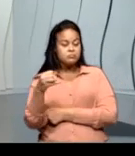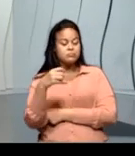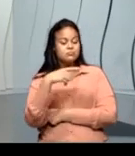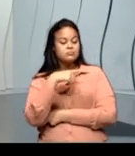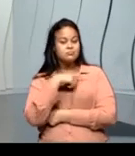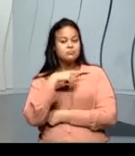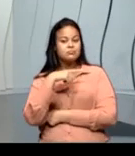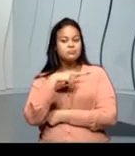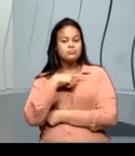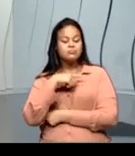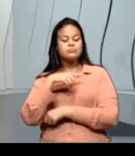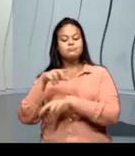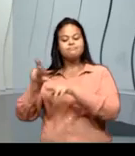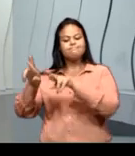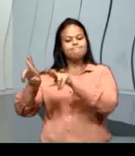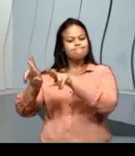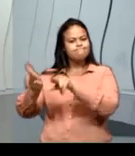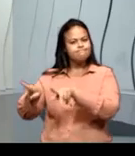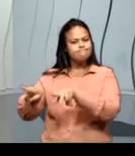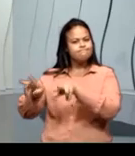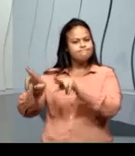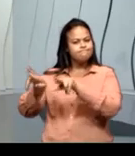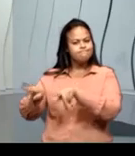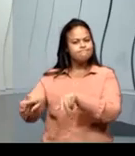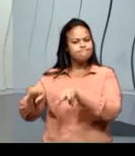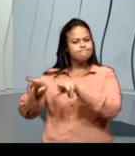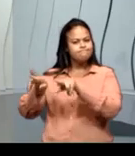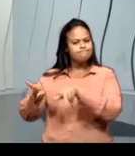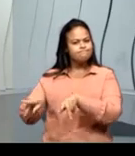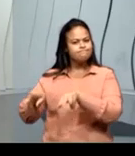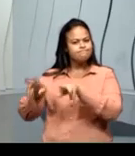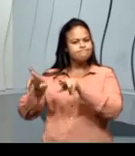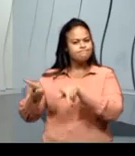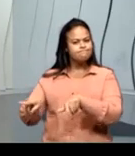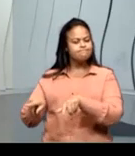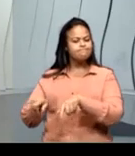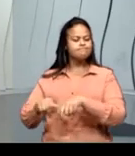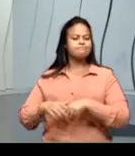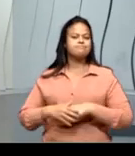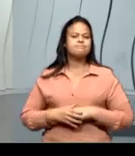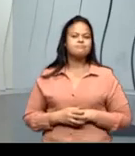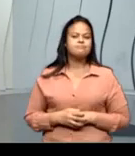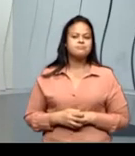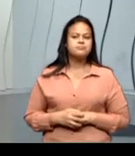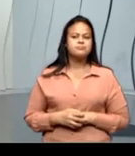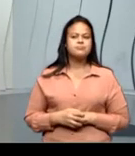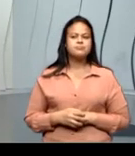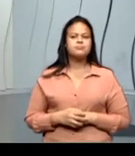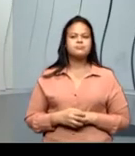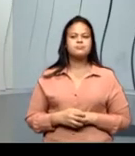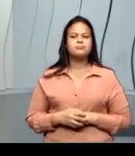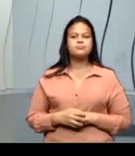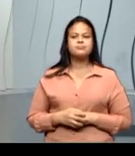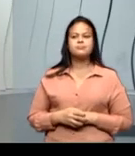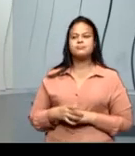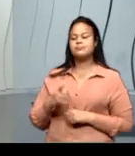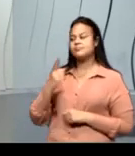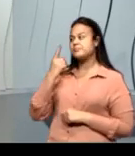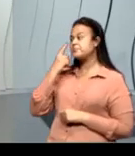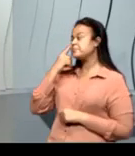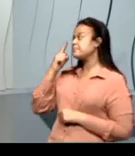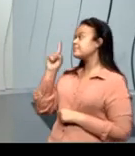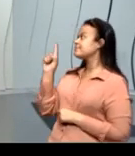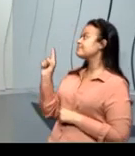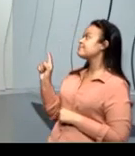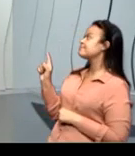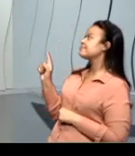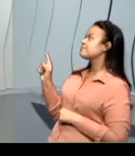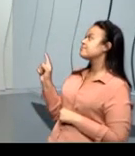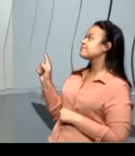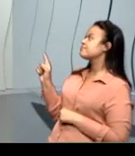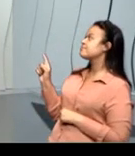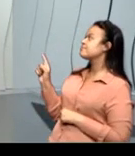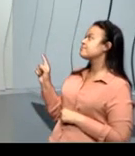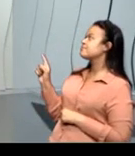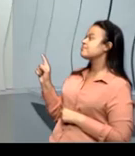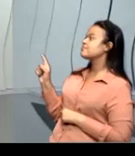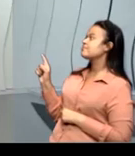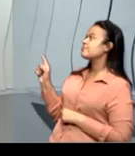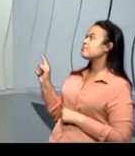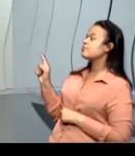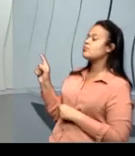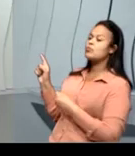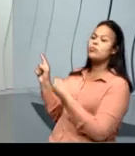a diferença entre os dois. Então, a nossa resultante terá o valor